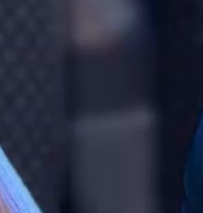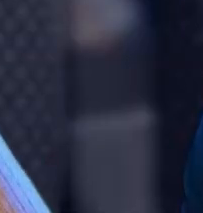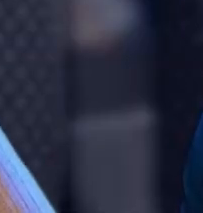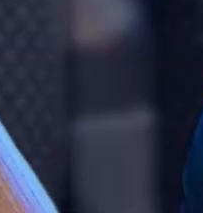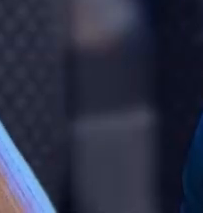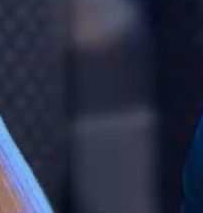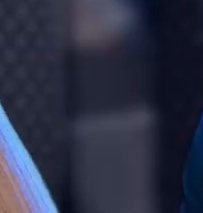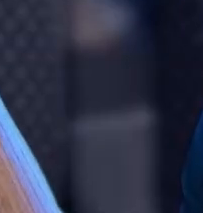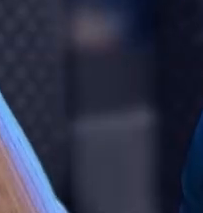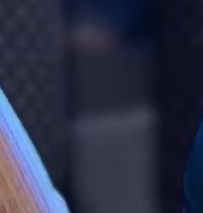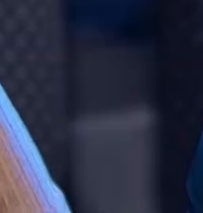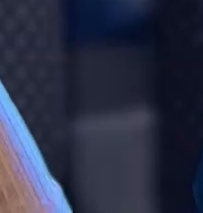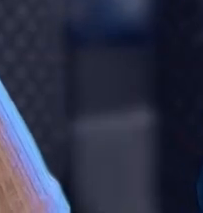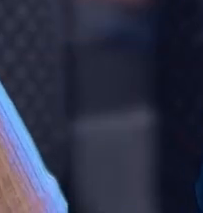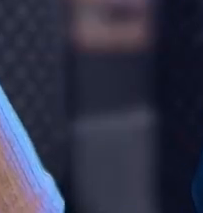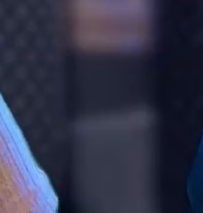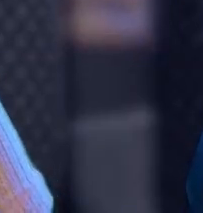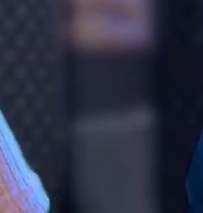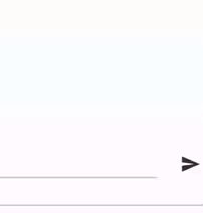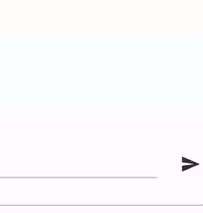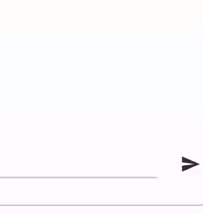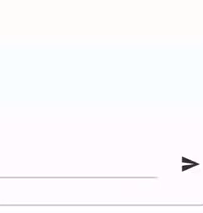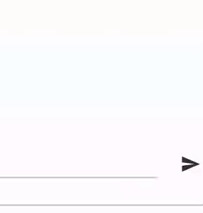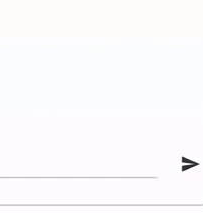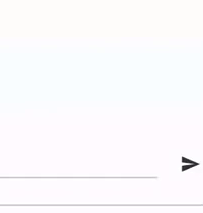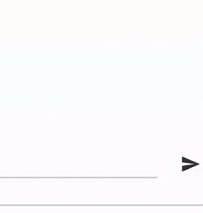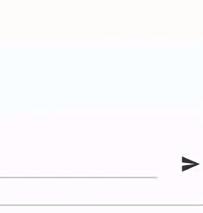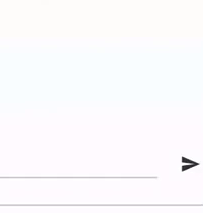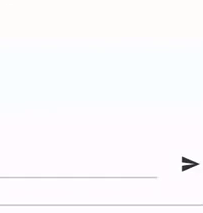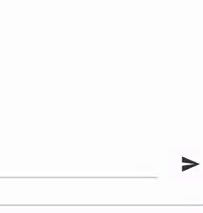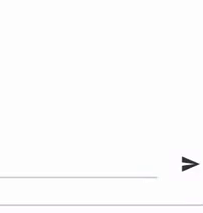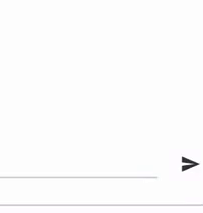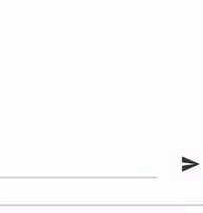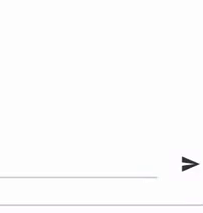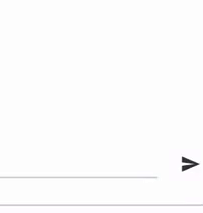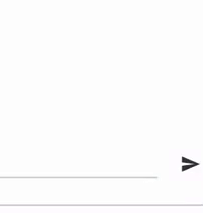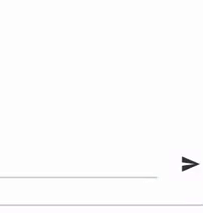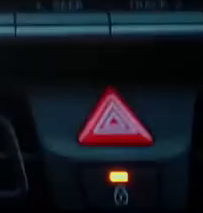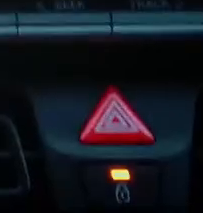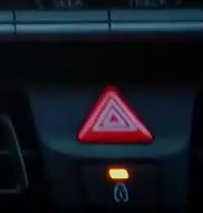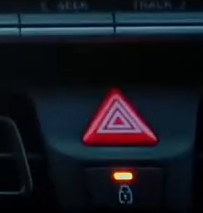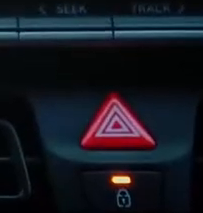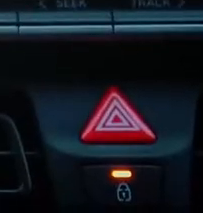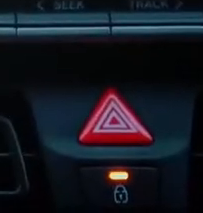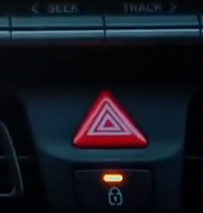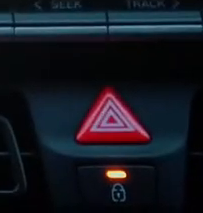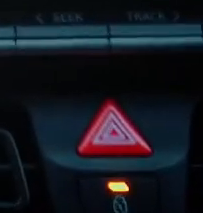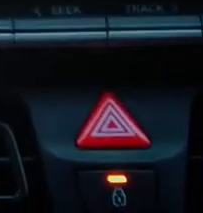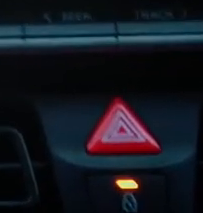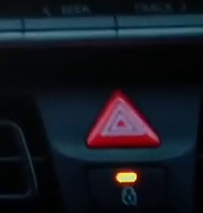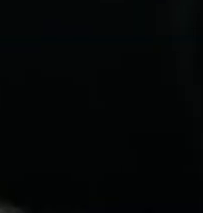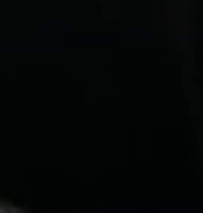elas expandindo as diferentes formas de contar e ouvir